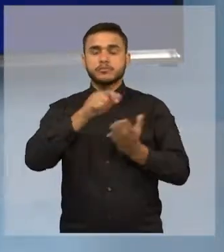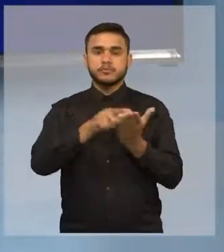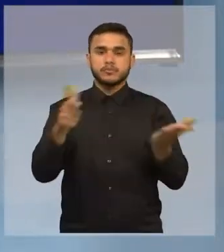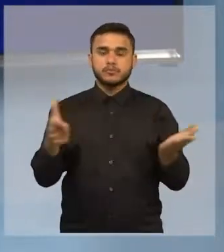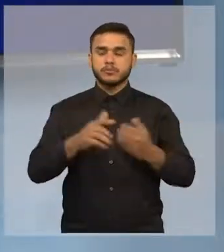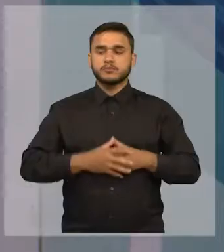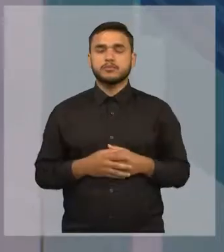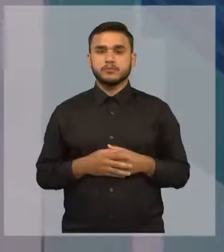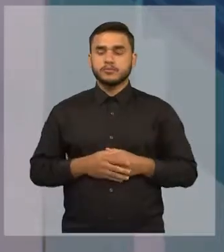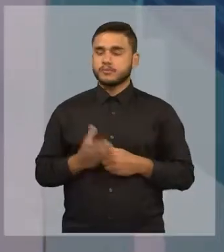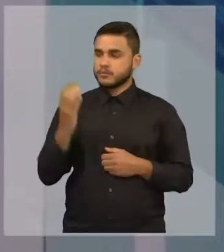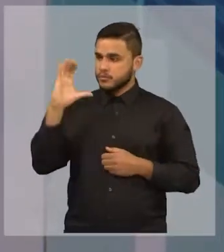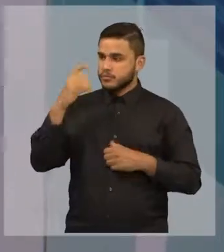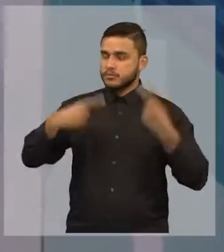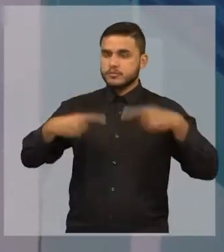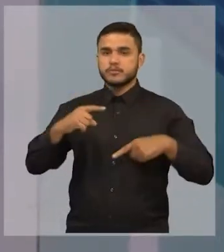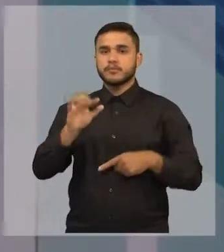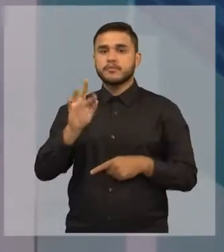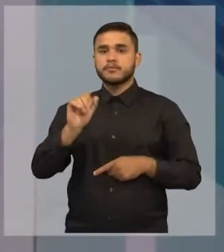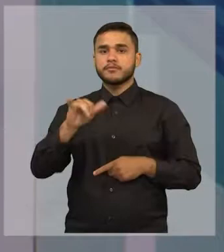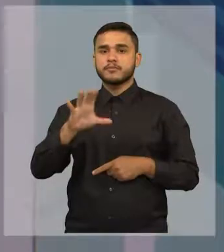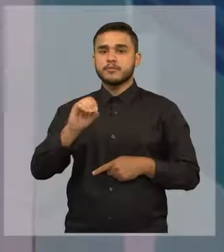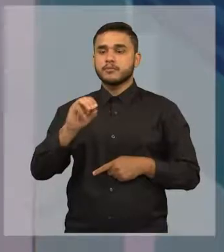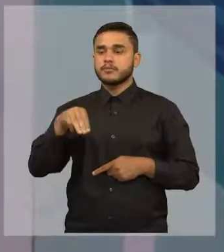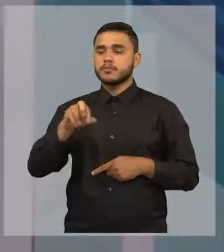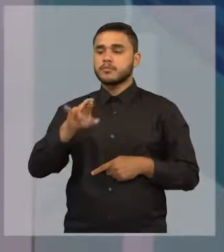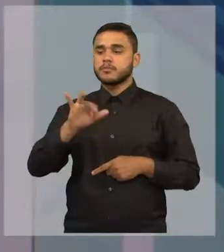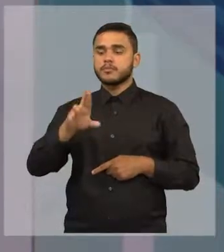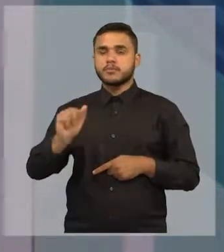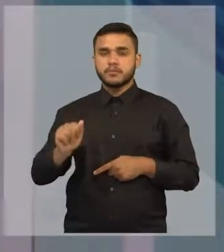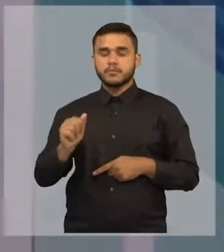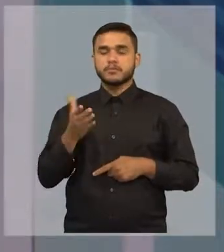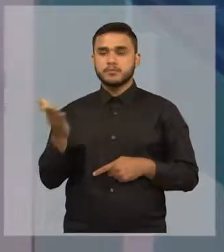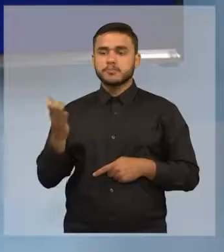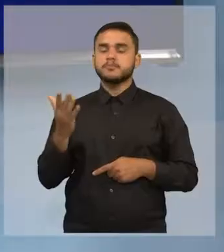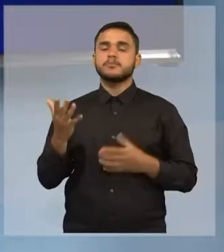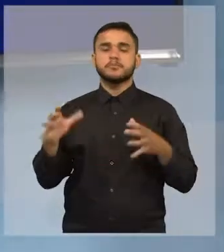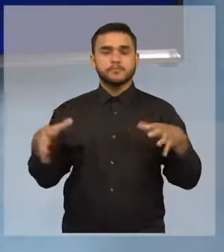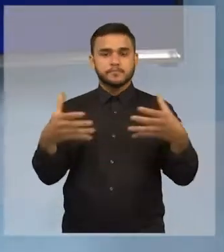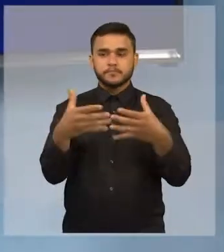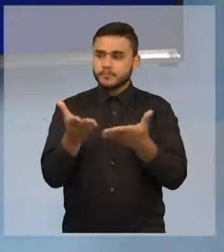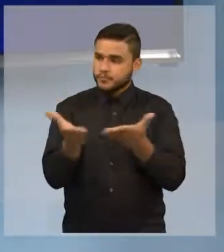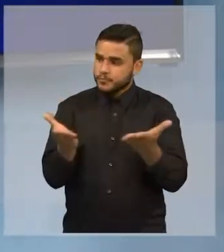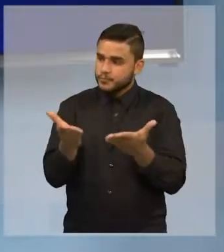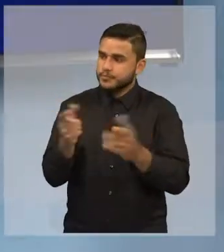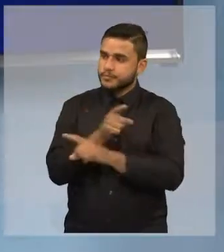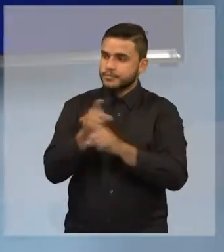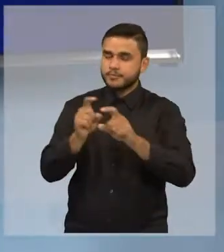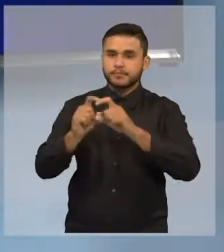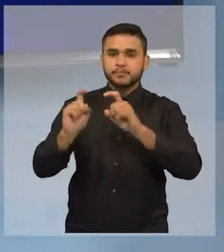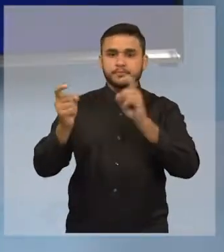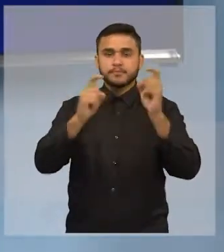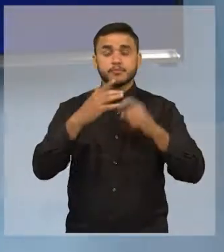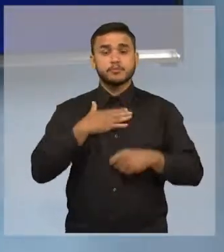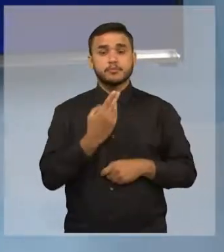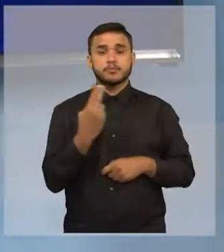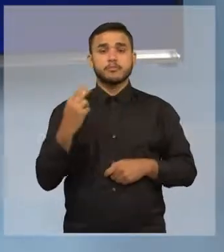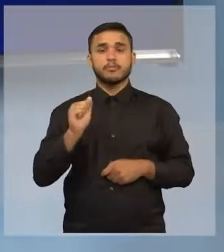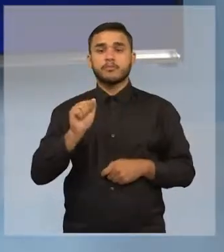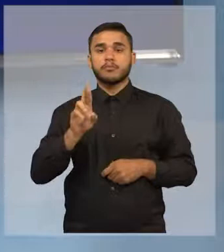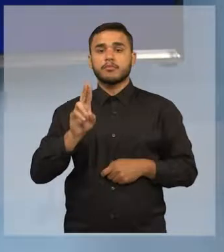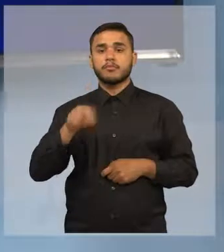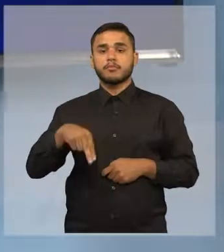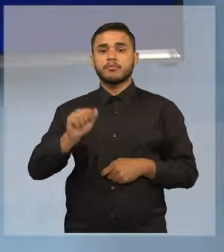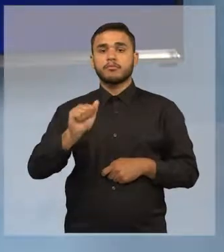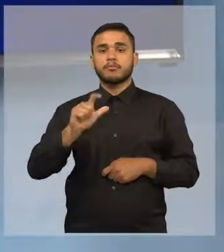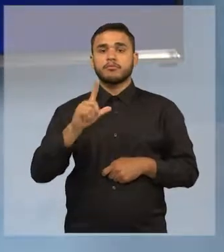político, professor Francisco Moreira, que também integra a equipe de debatedores deste programa. Eu sou Arnaldo Santos,